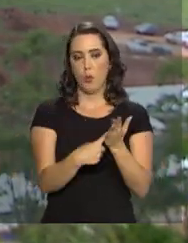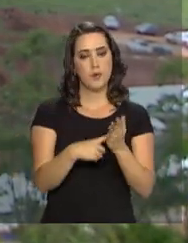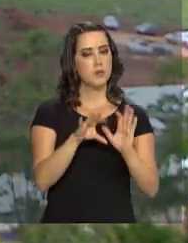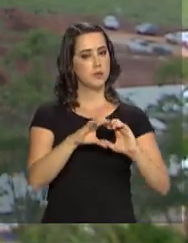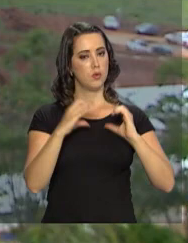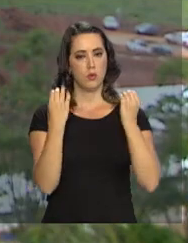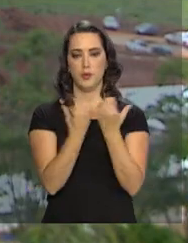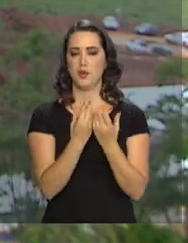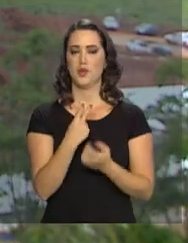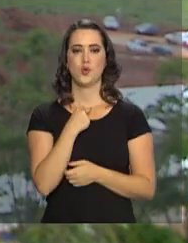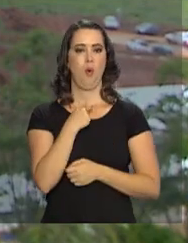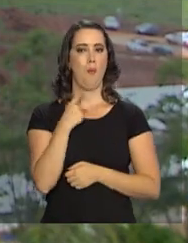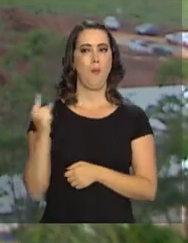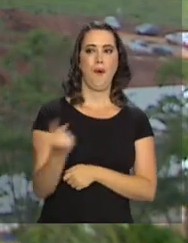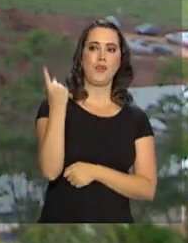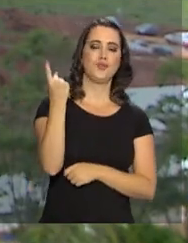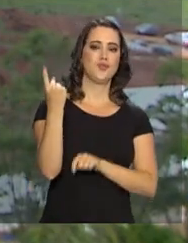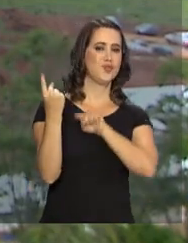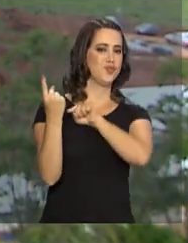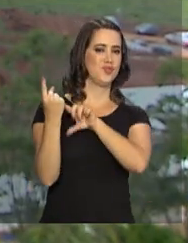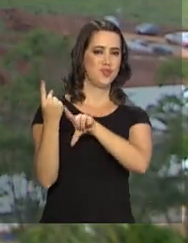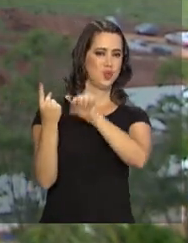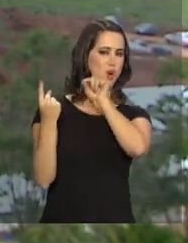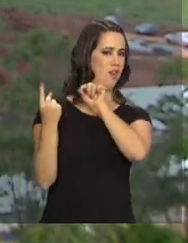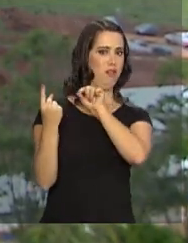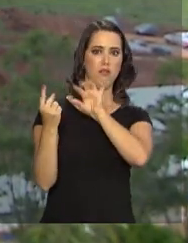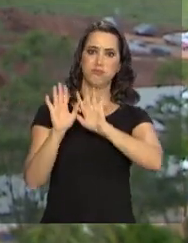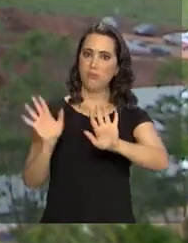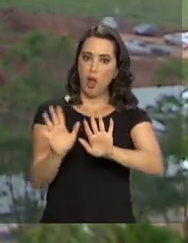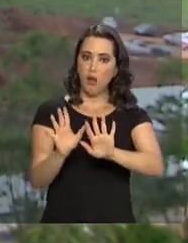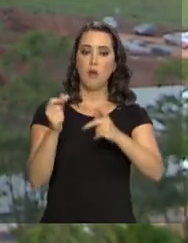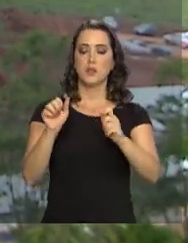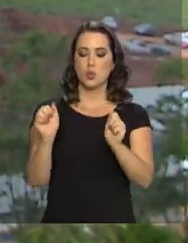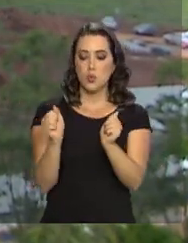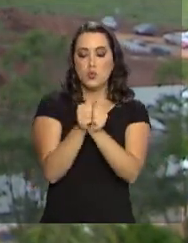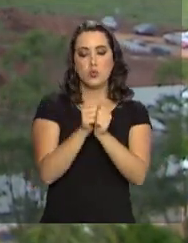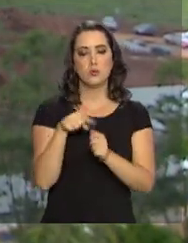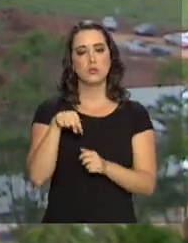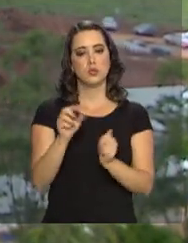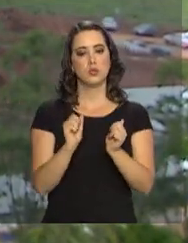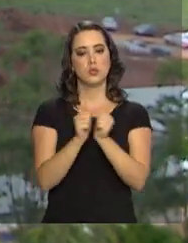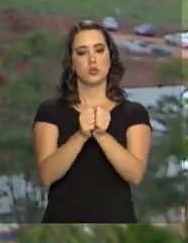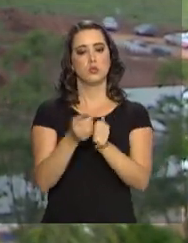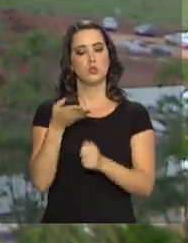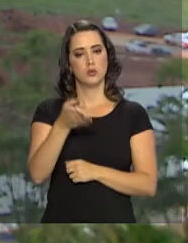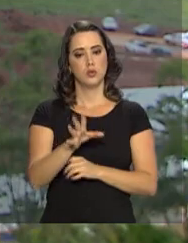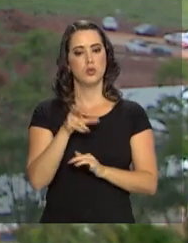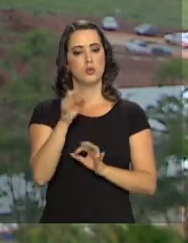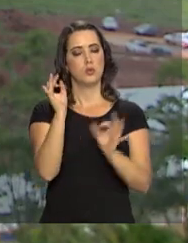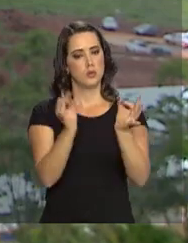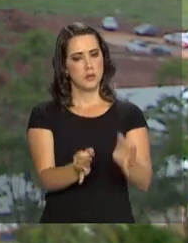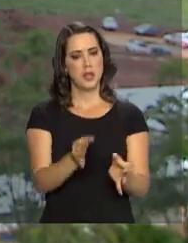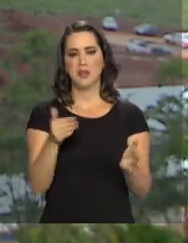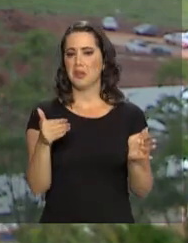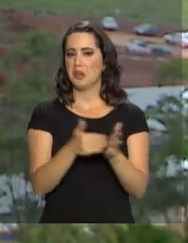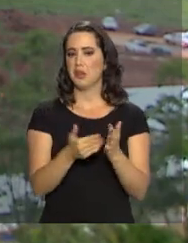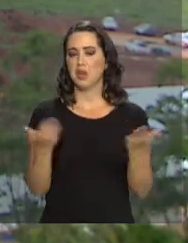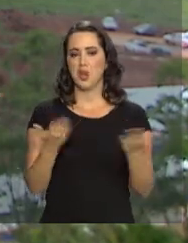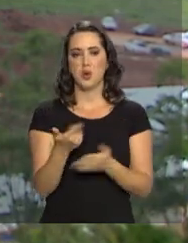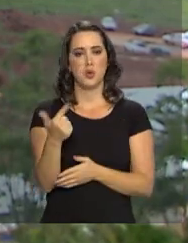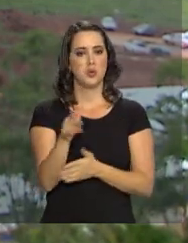eles não podem fugir dessa trilha. Então, por isso que a gente está aqui, está acontecendo tudo direitinho, até agora não